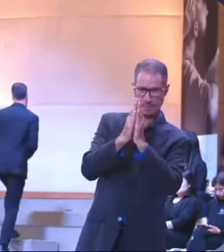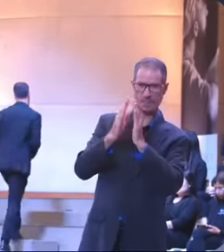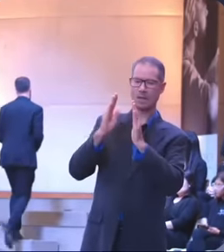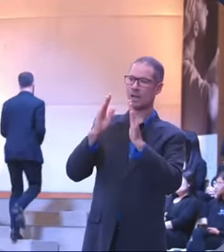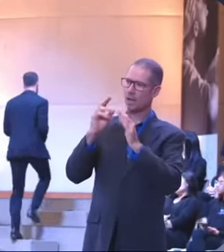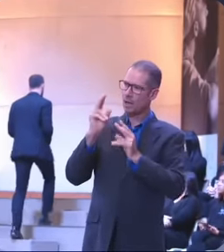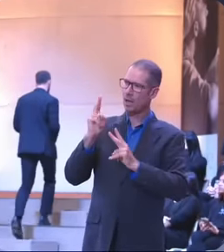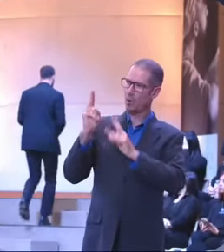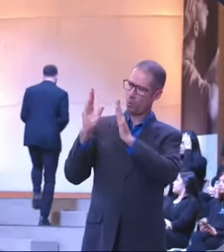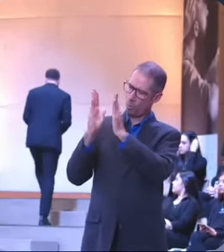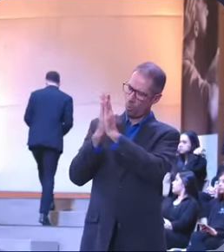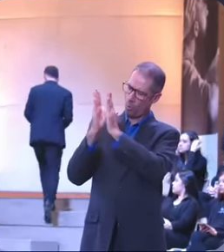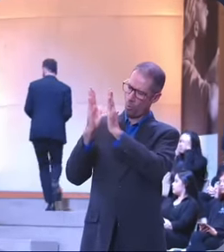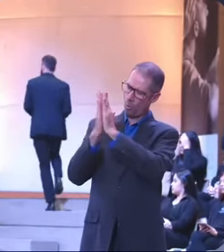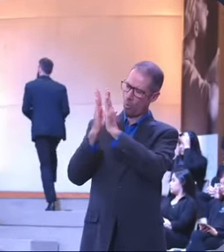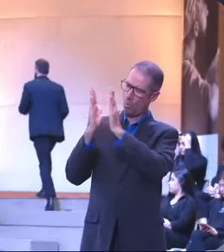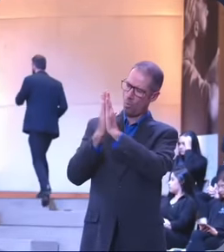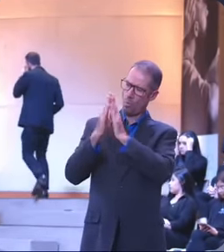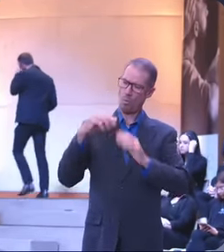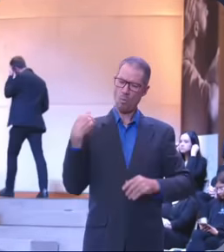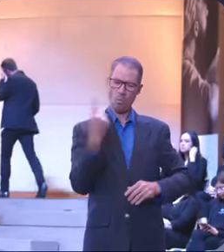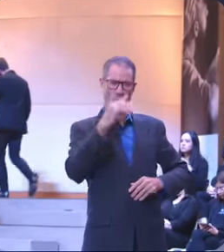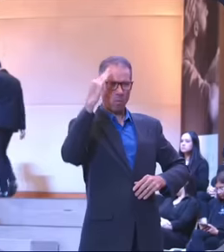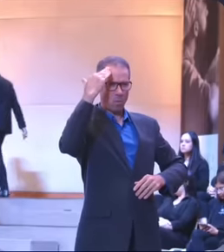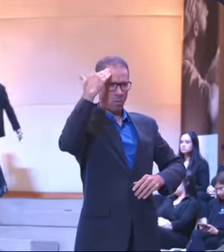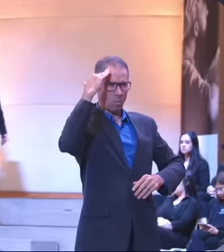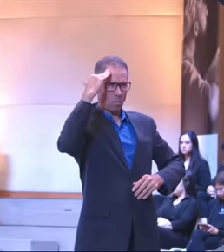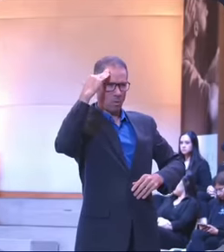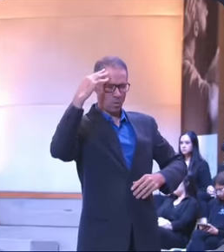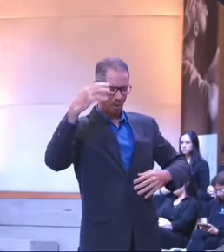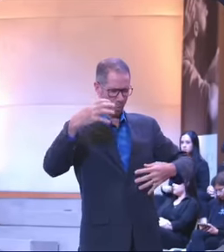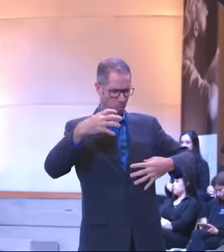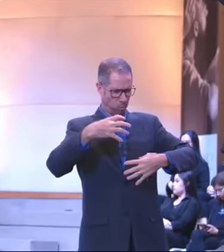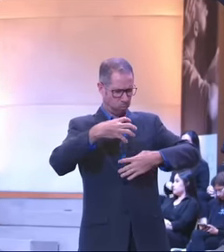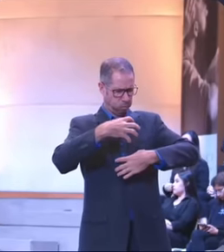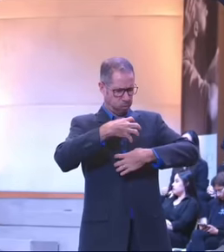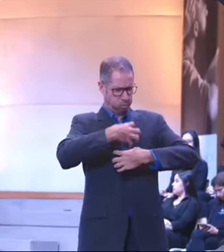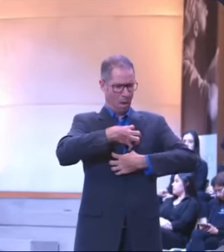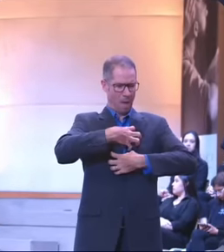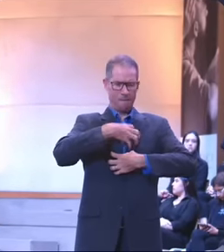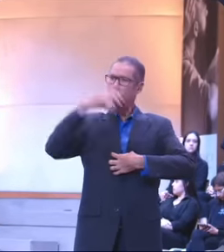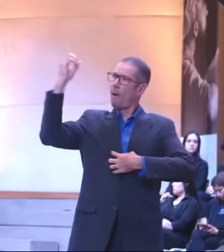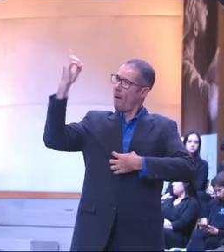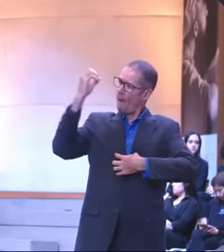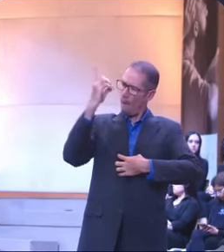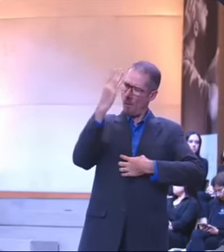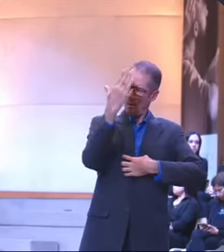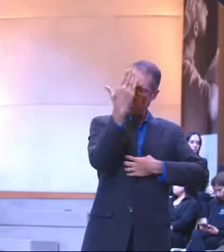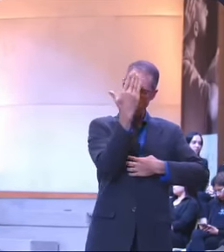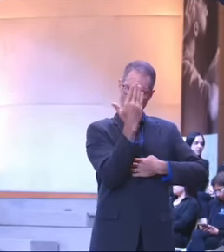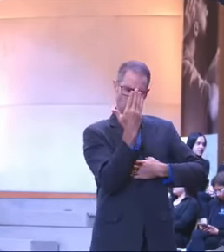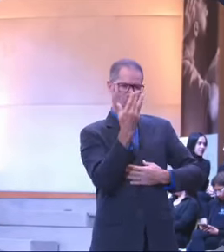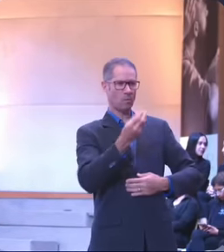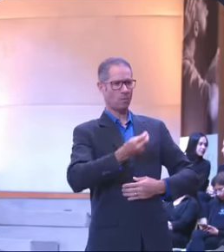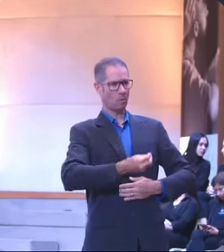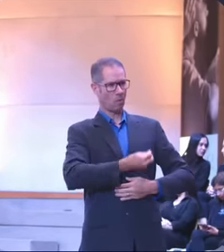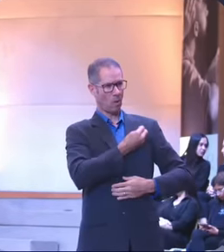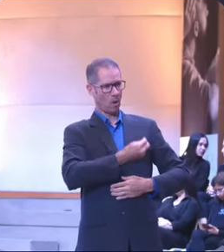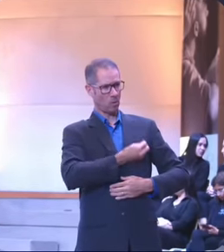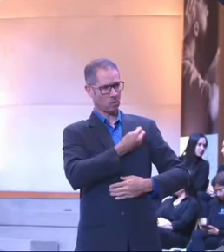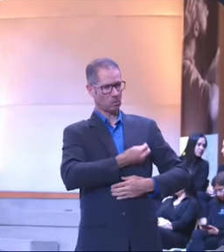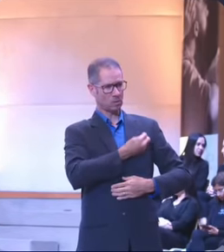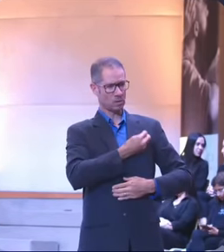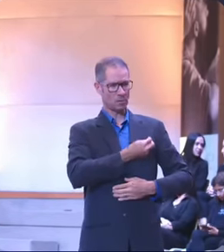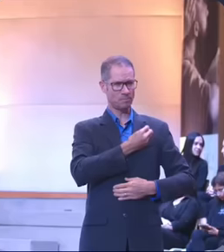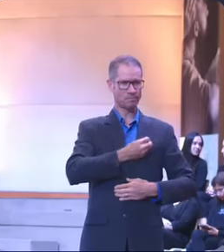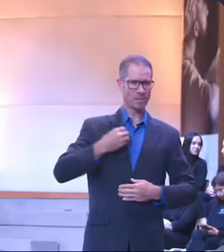fazendo nos leva a entender o impacto da presença de Deus nas nossas vidas. E